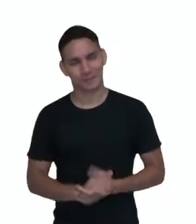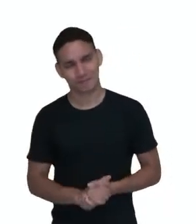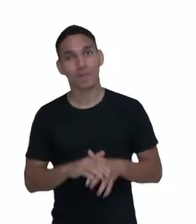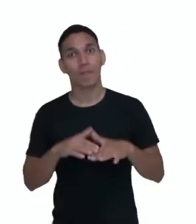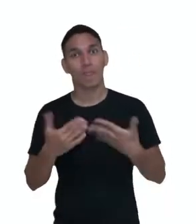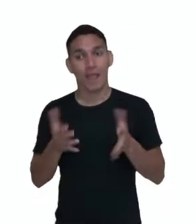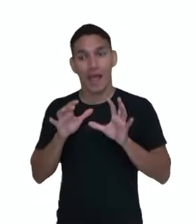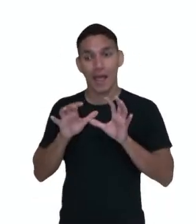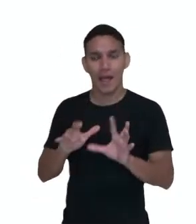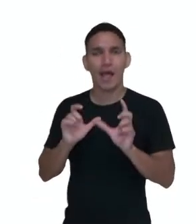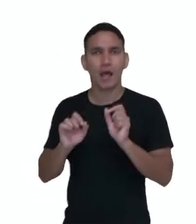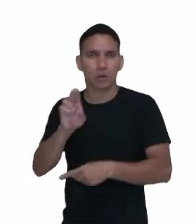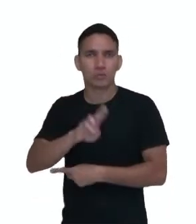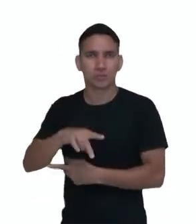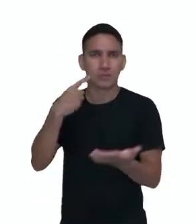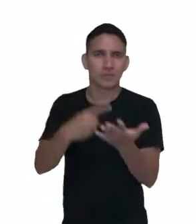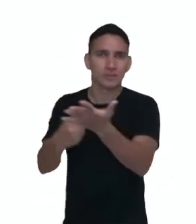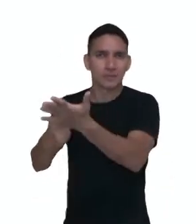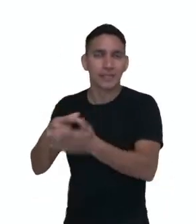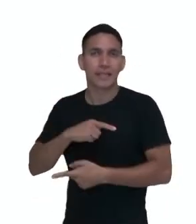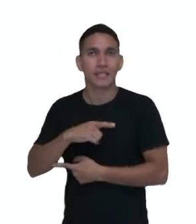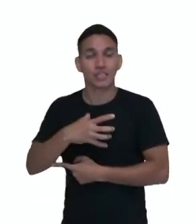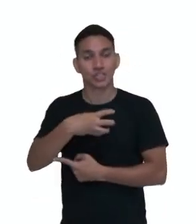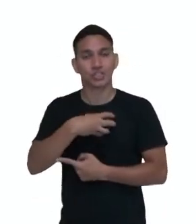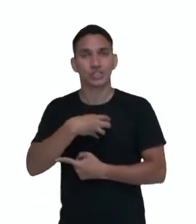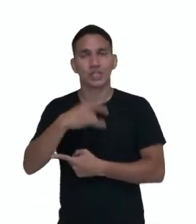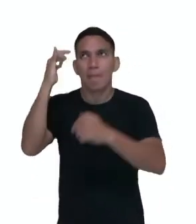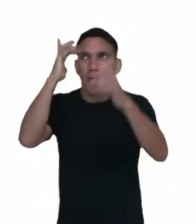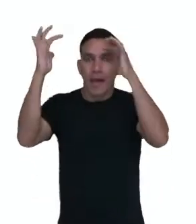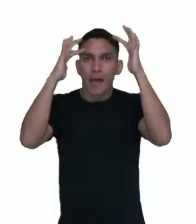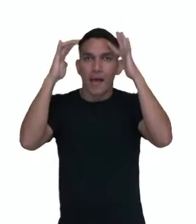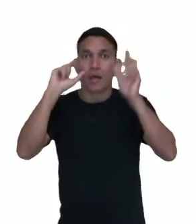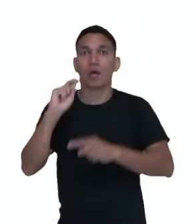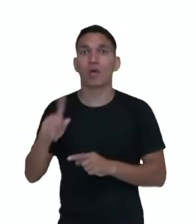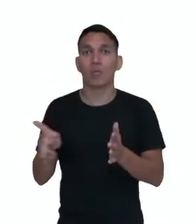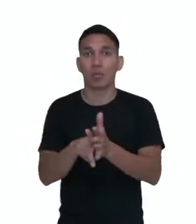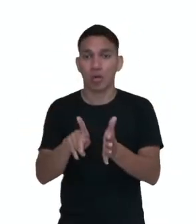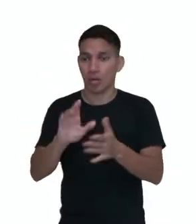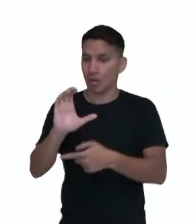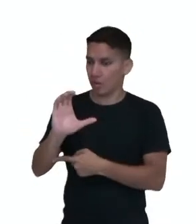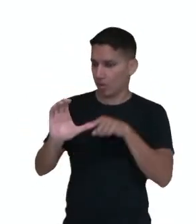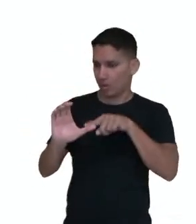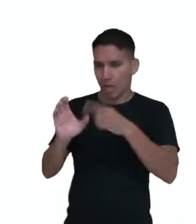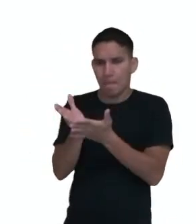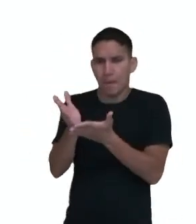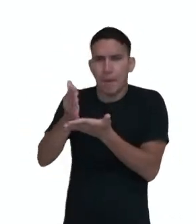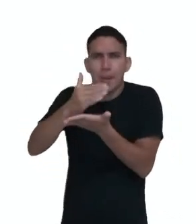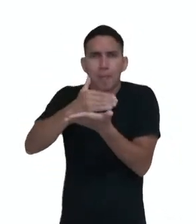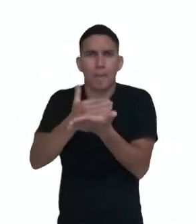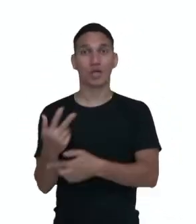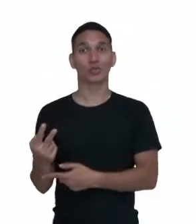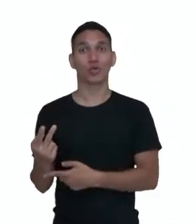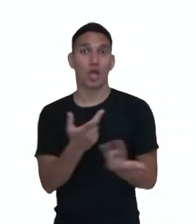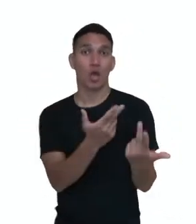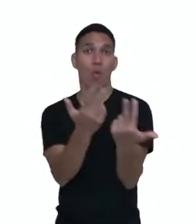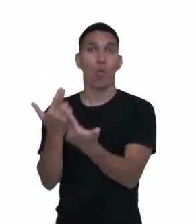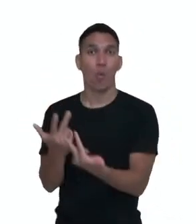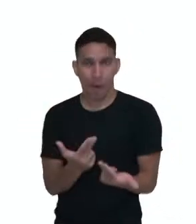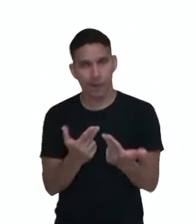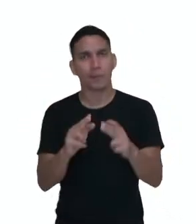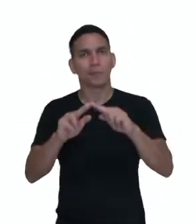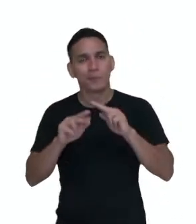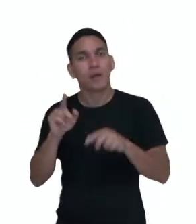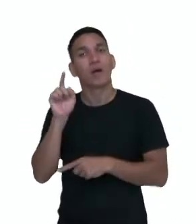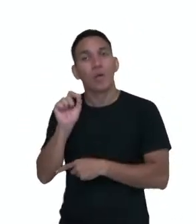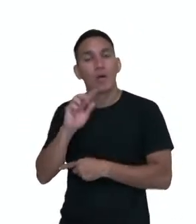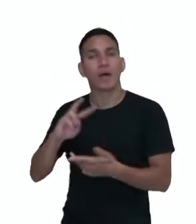Desse modo, estabeleceu-se de maneira imaginária a divisão do átomo do carbono em 12 unidades iguais. Assim,